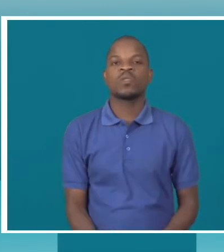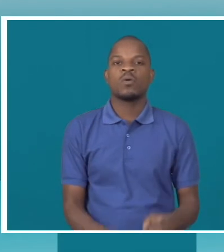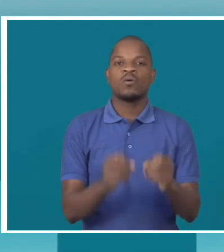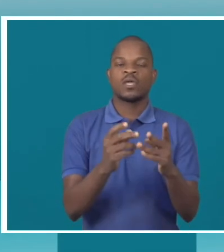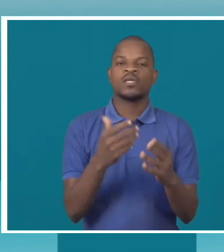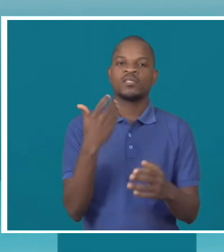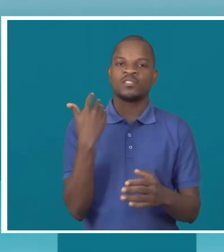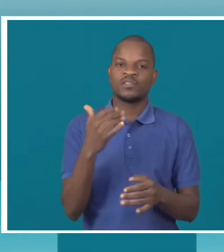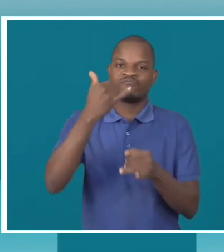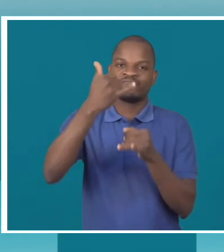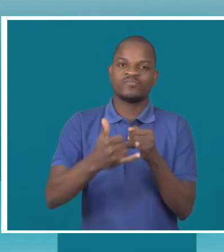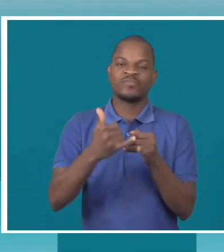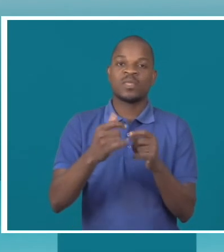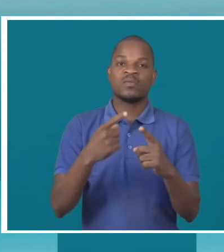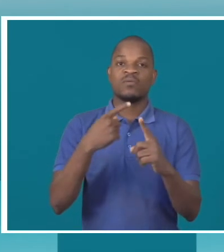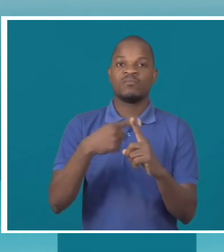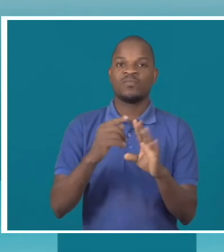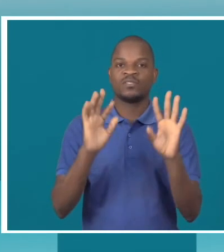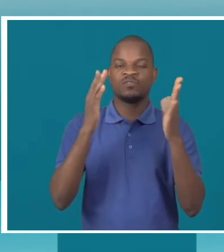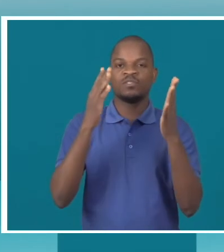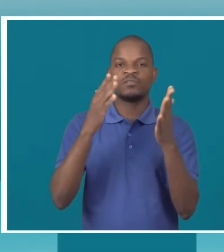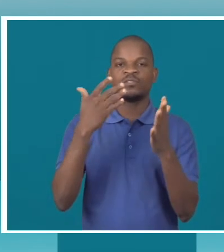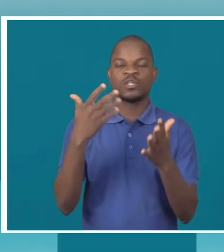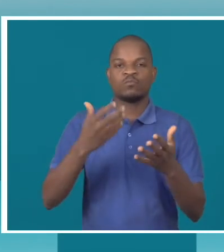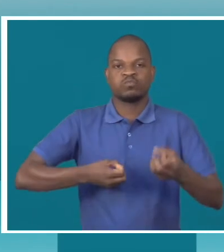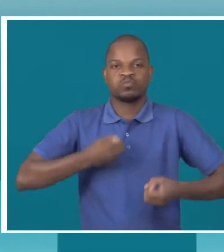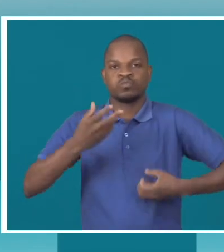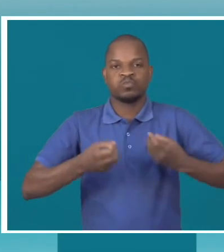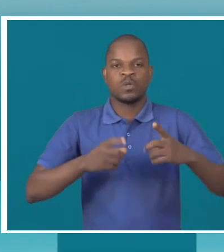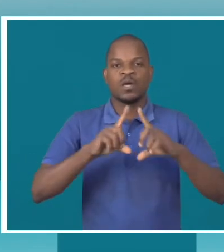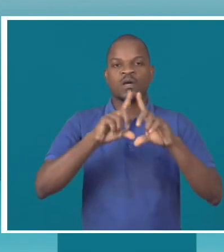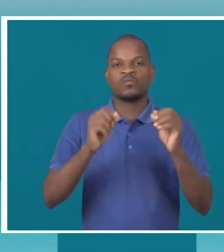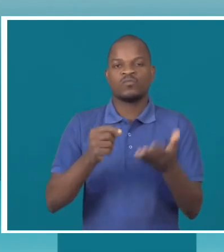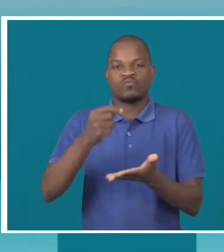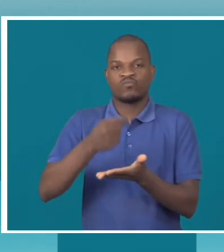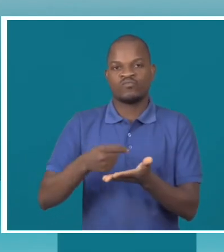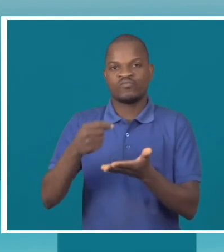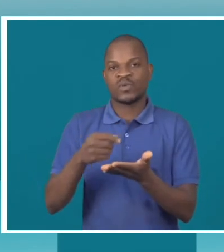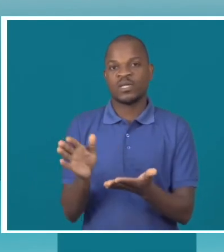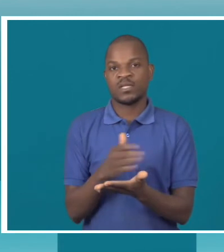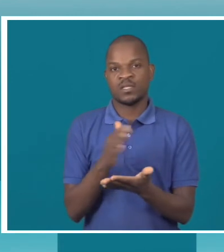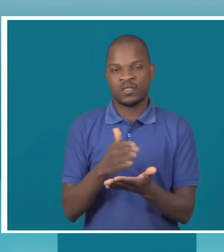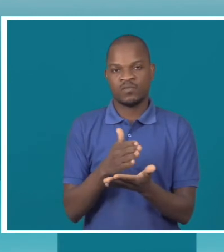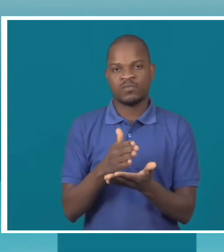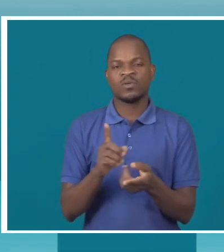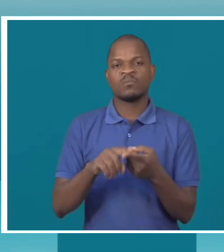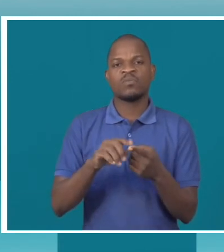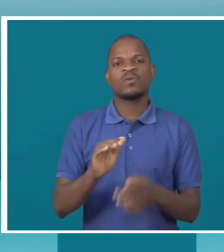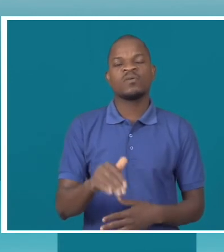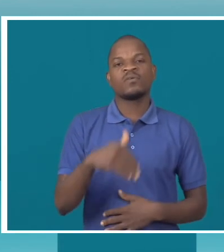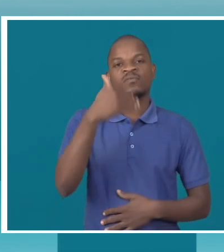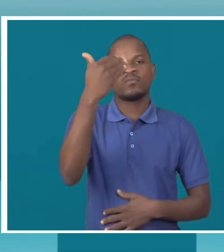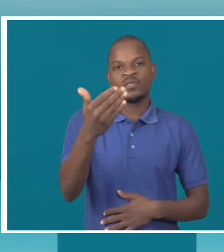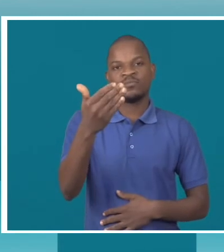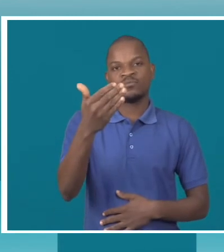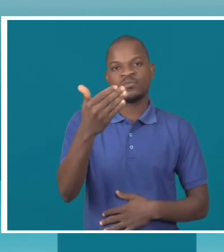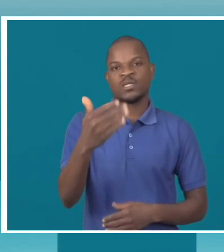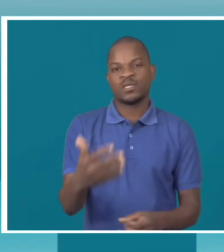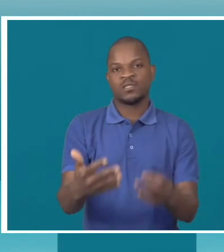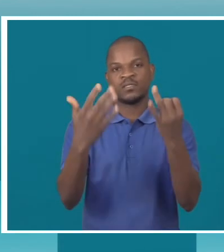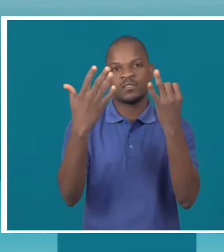assim que nós fizemos mais vida falando sobre literatura e nós ficamos por aqui com